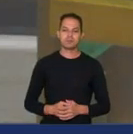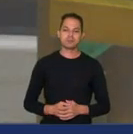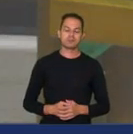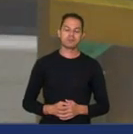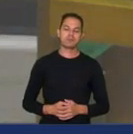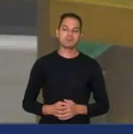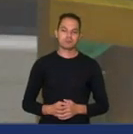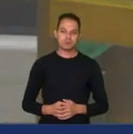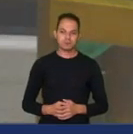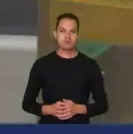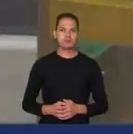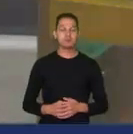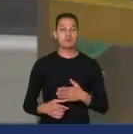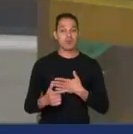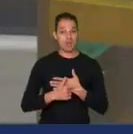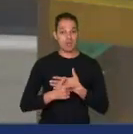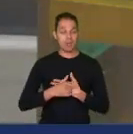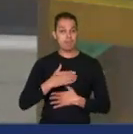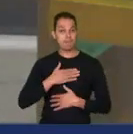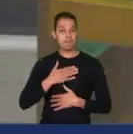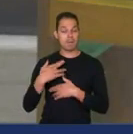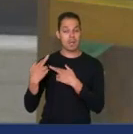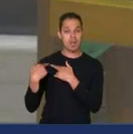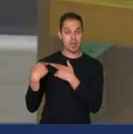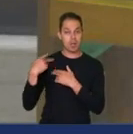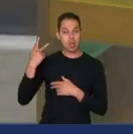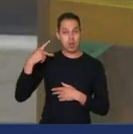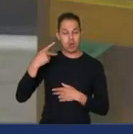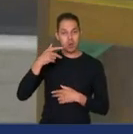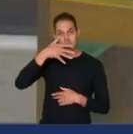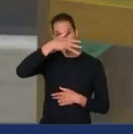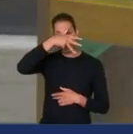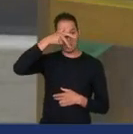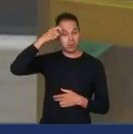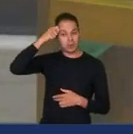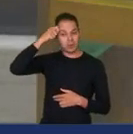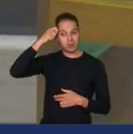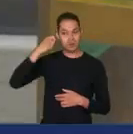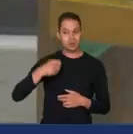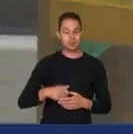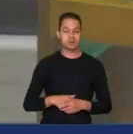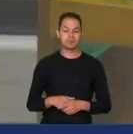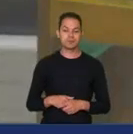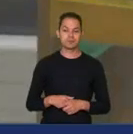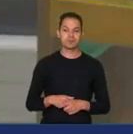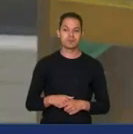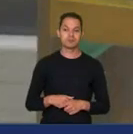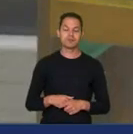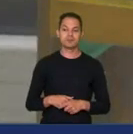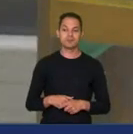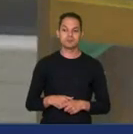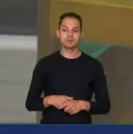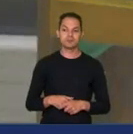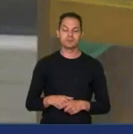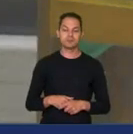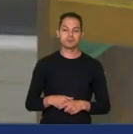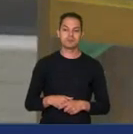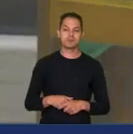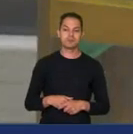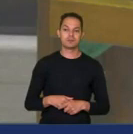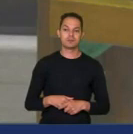minha atribuição como parlamentar do Estado de Mato Grosso para solicitar a todos